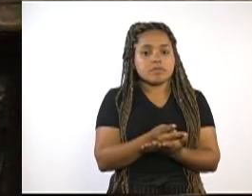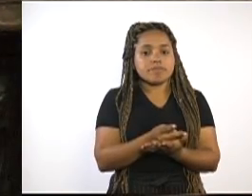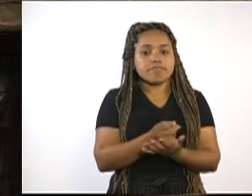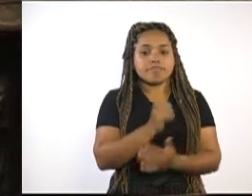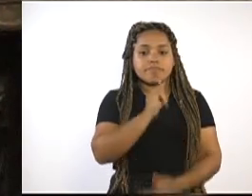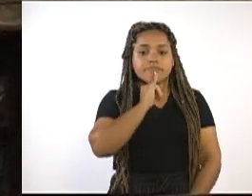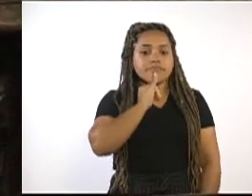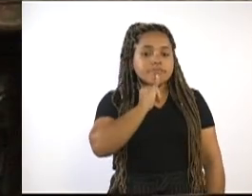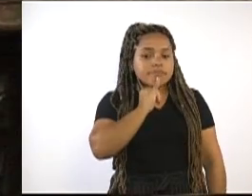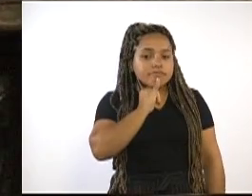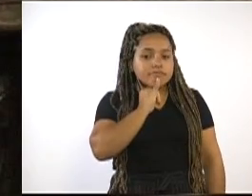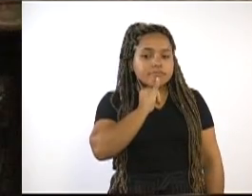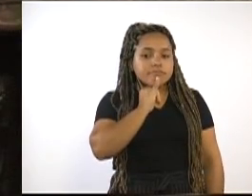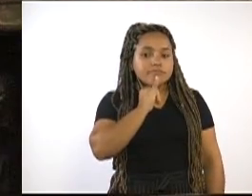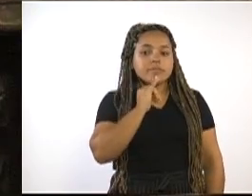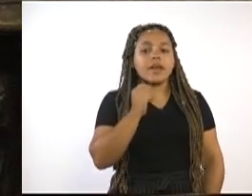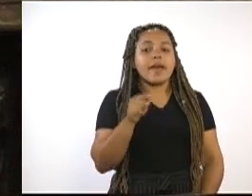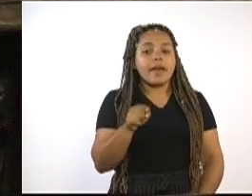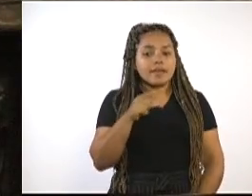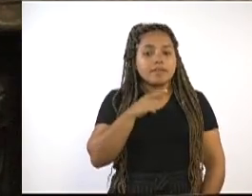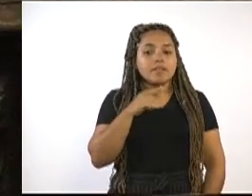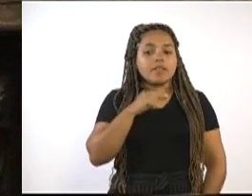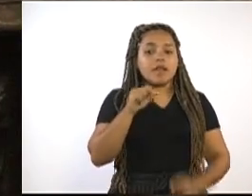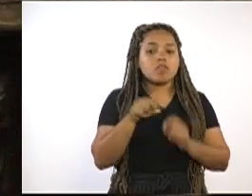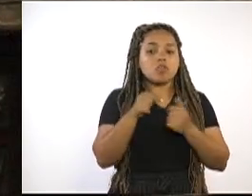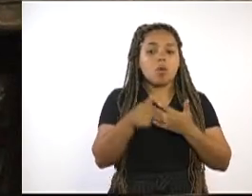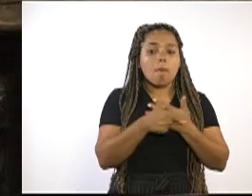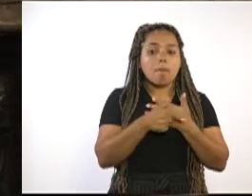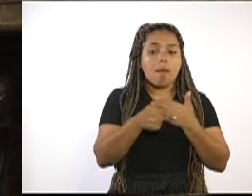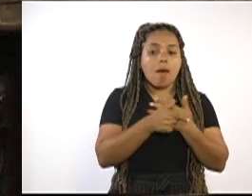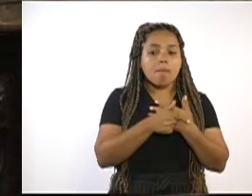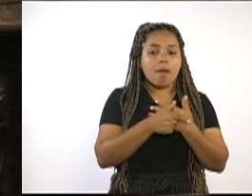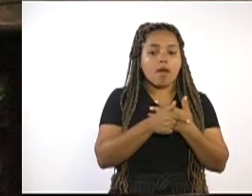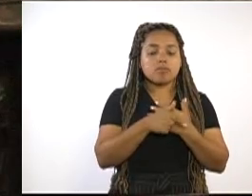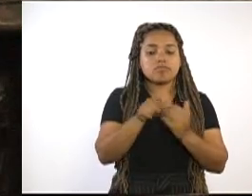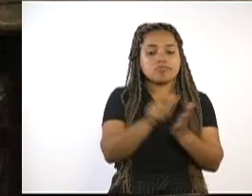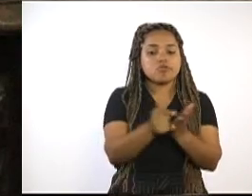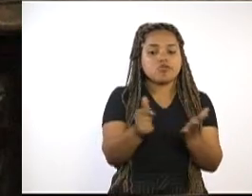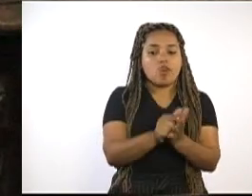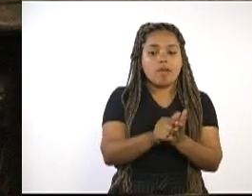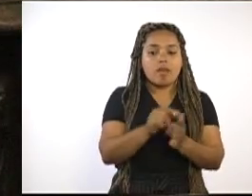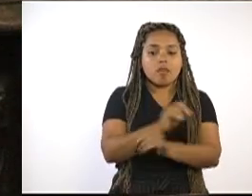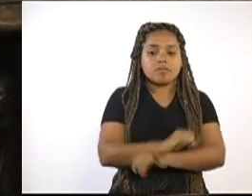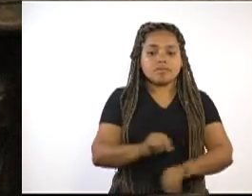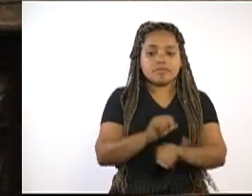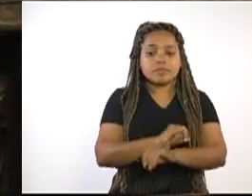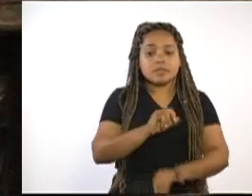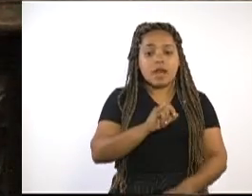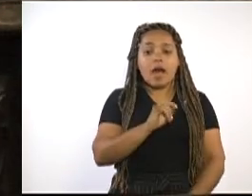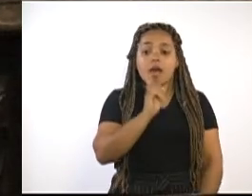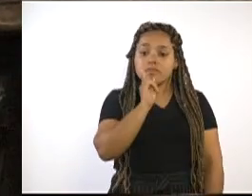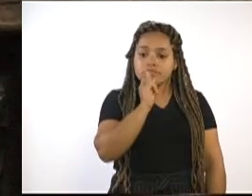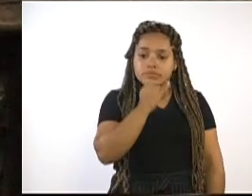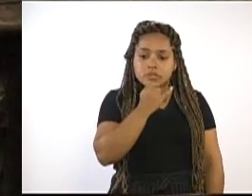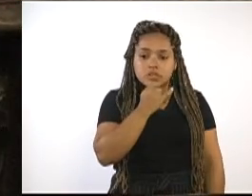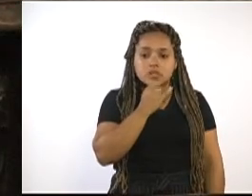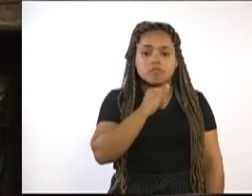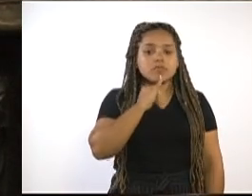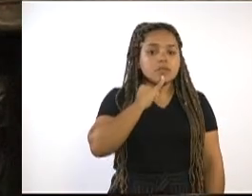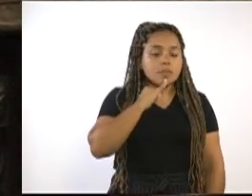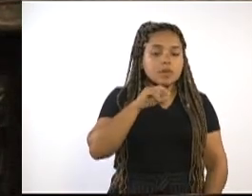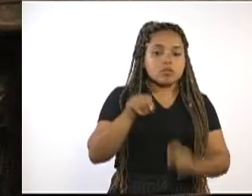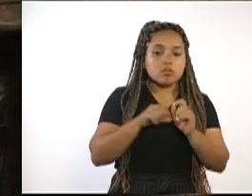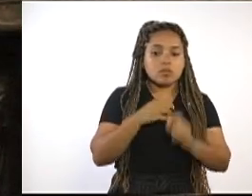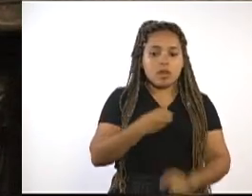Infelizmente, este tem sido o papel da nossa imprensa. Eu lamento profundamente por estas vidas que